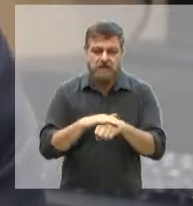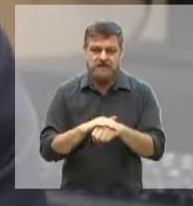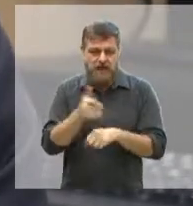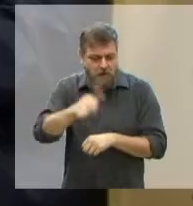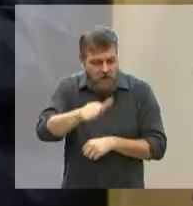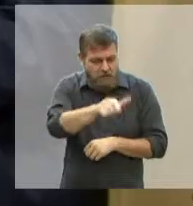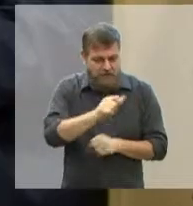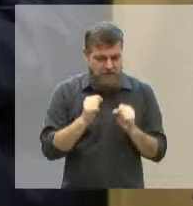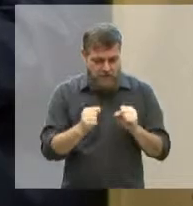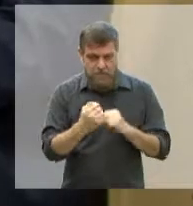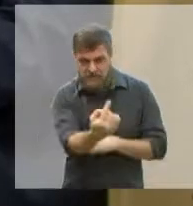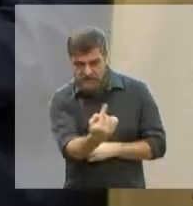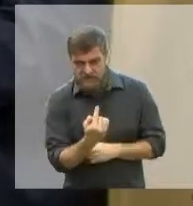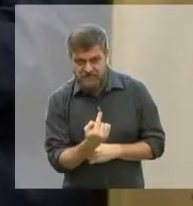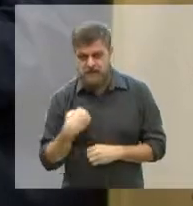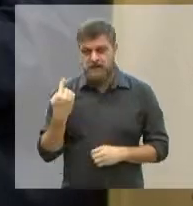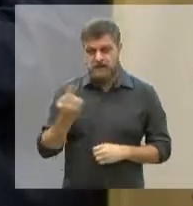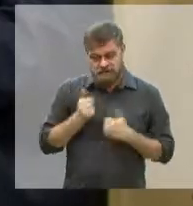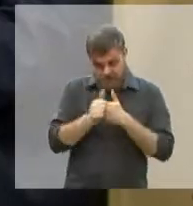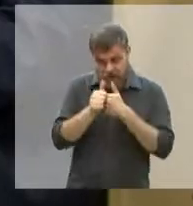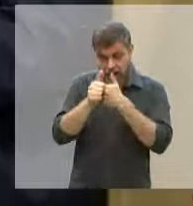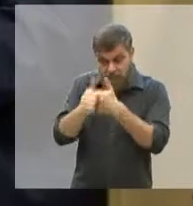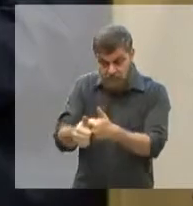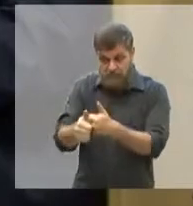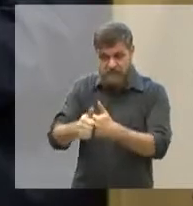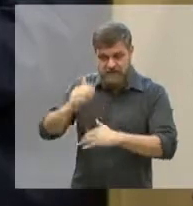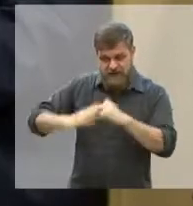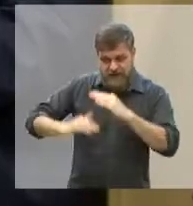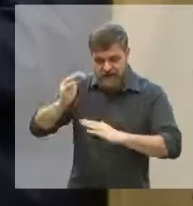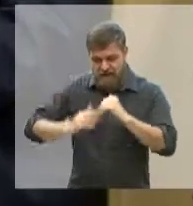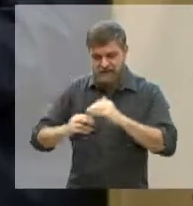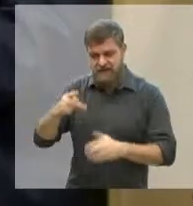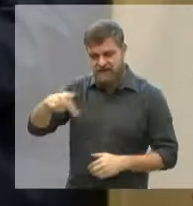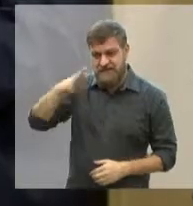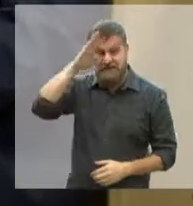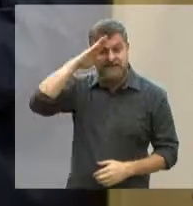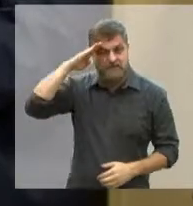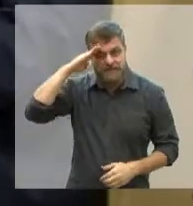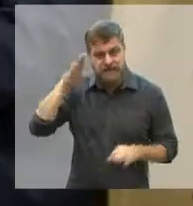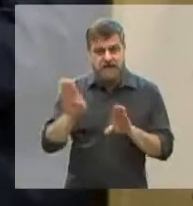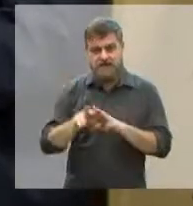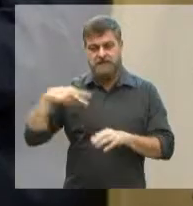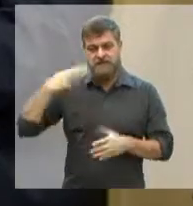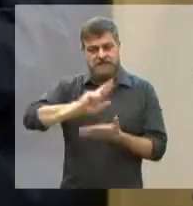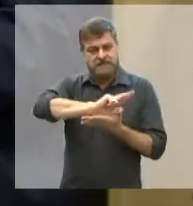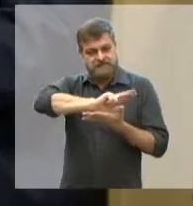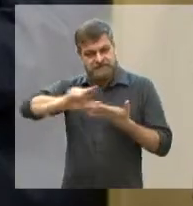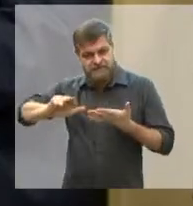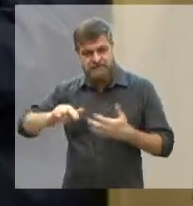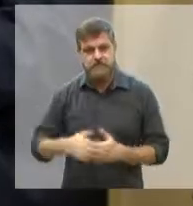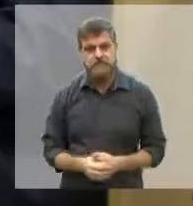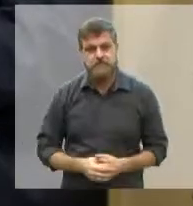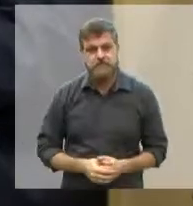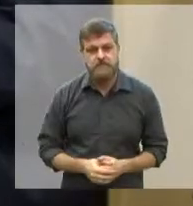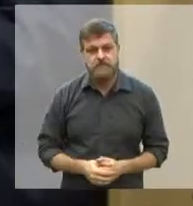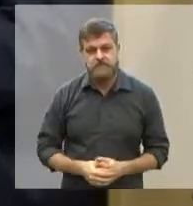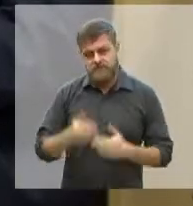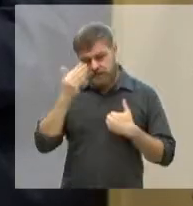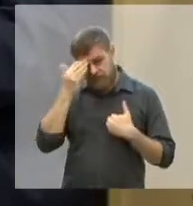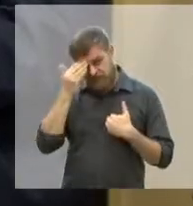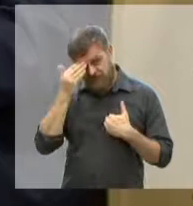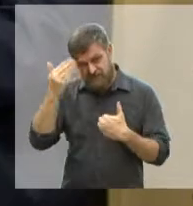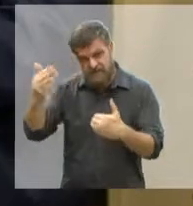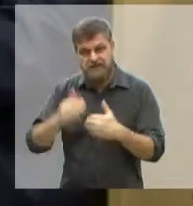tá bom? Com certeza a gente vai acompanhar mais ainda de perto o trabalho do senhor e dos demais vereadores aqui também na casa. Então, muito